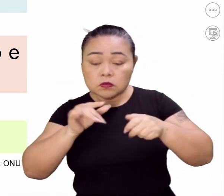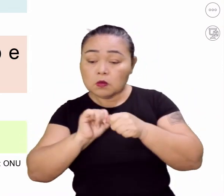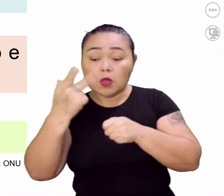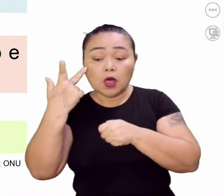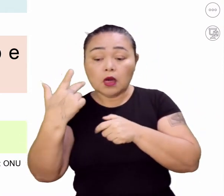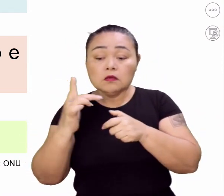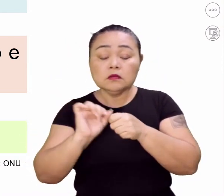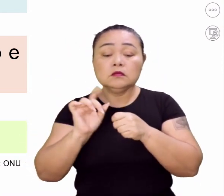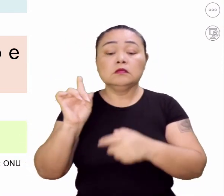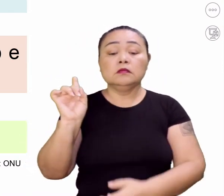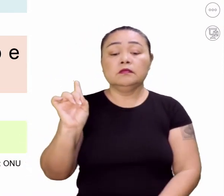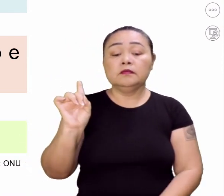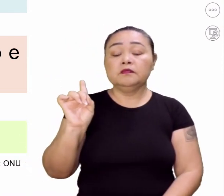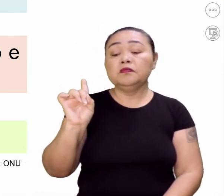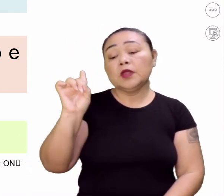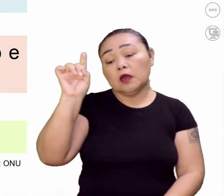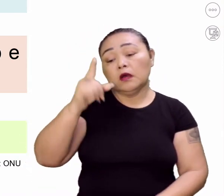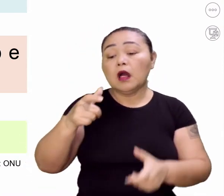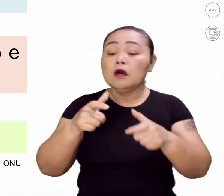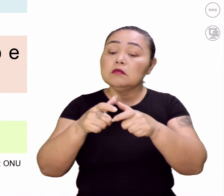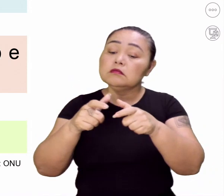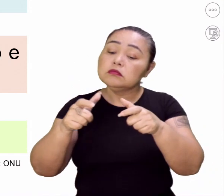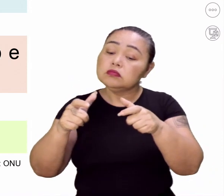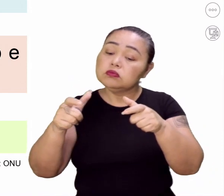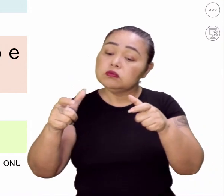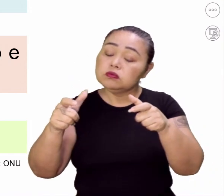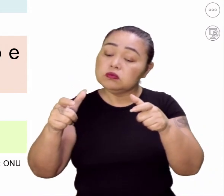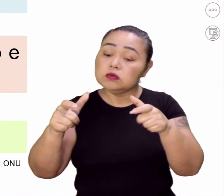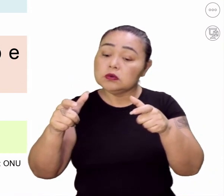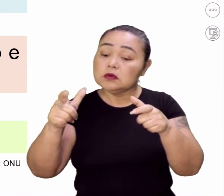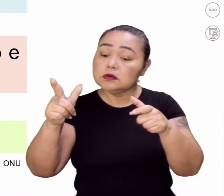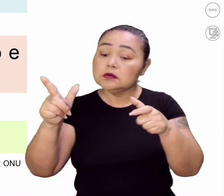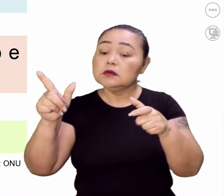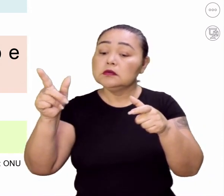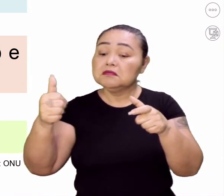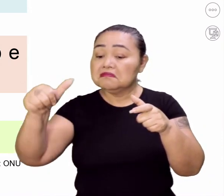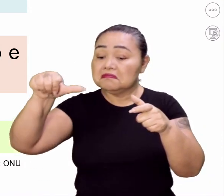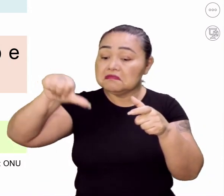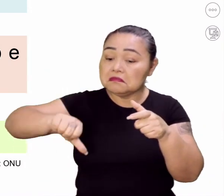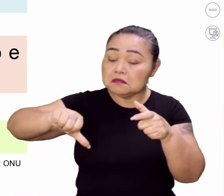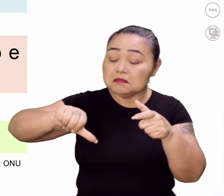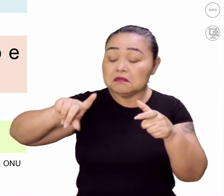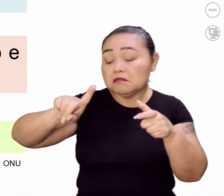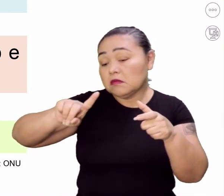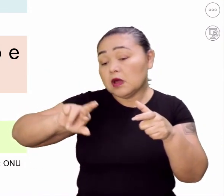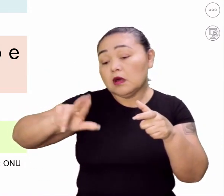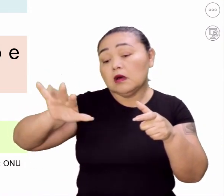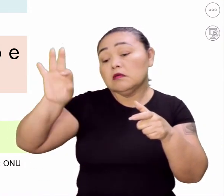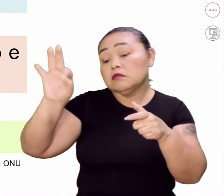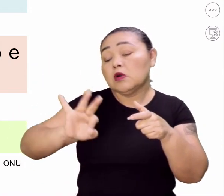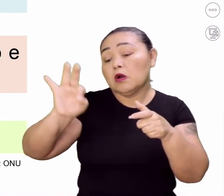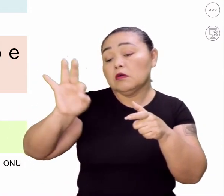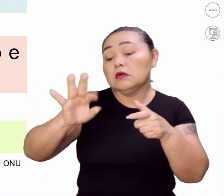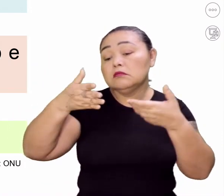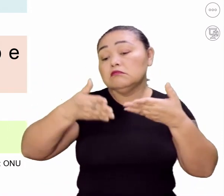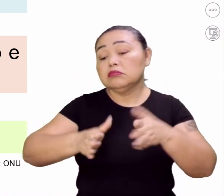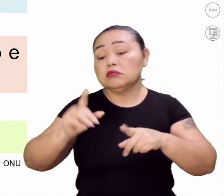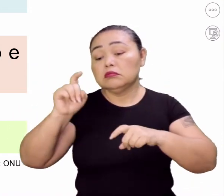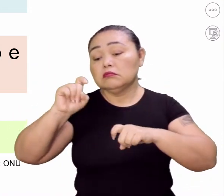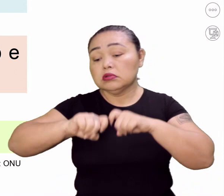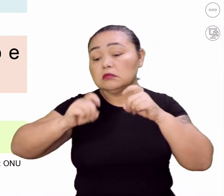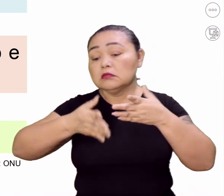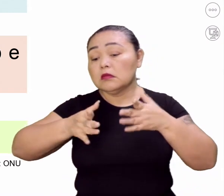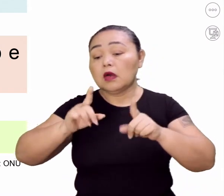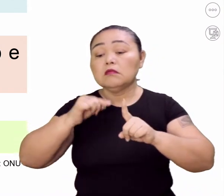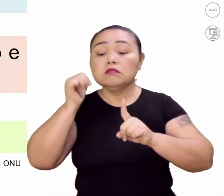seja, um crescimento negativo quer dizer que não está uma taxa de fecundidade alta das mulheres, por